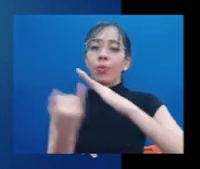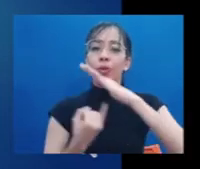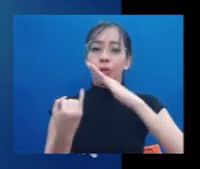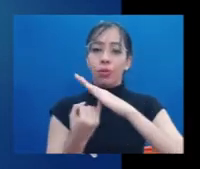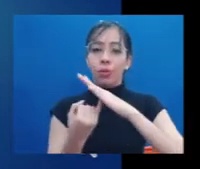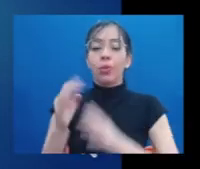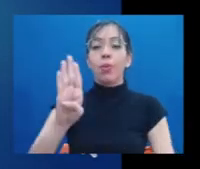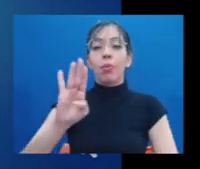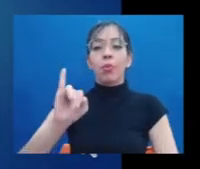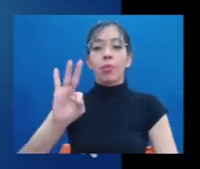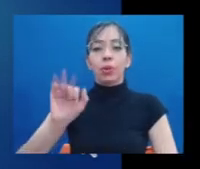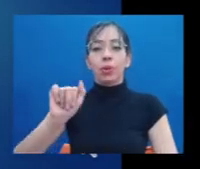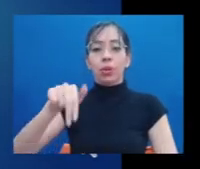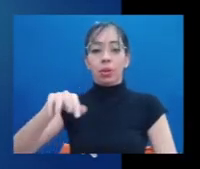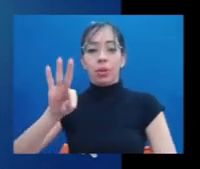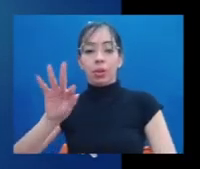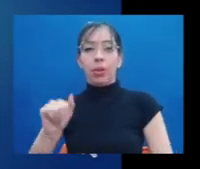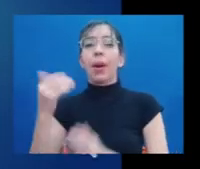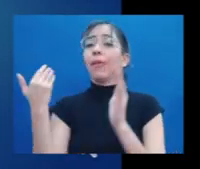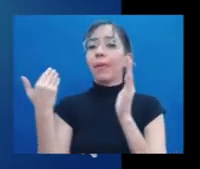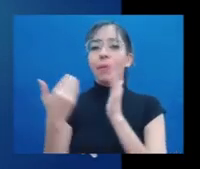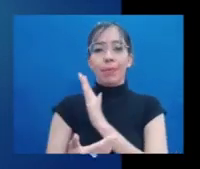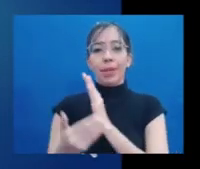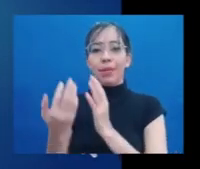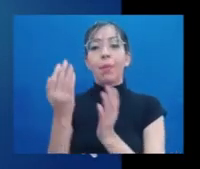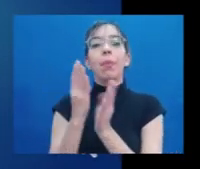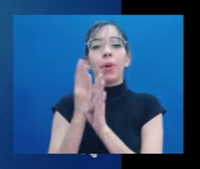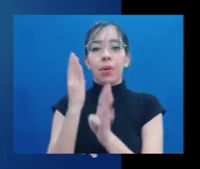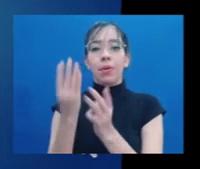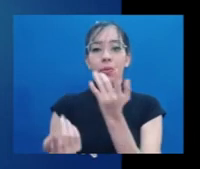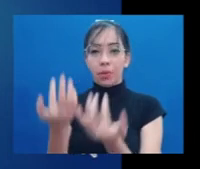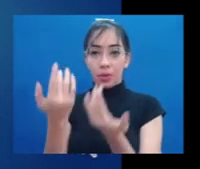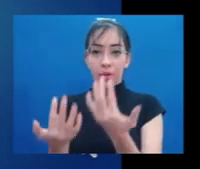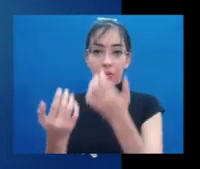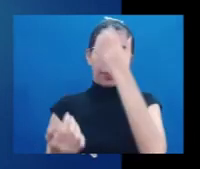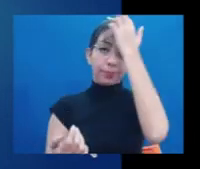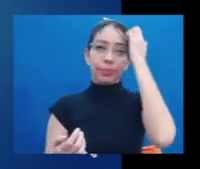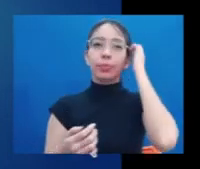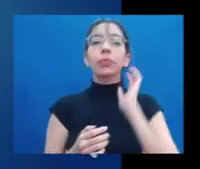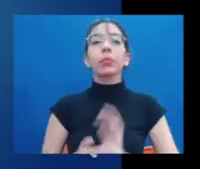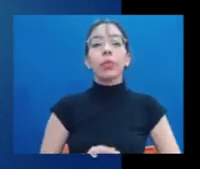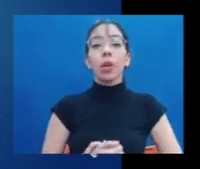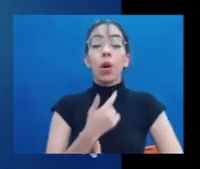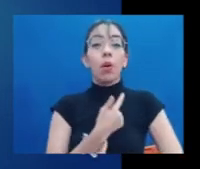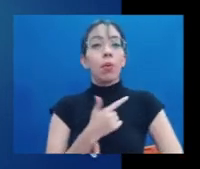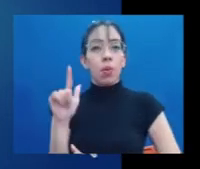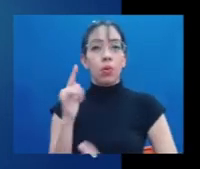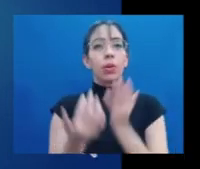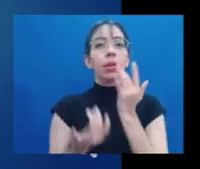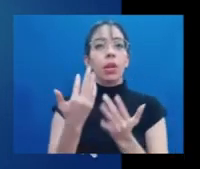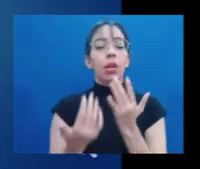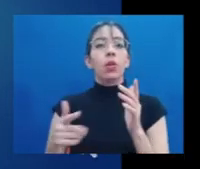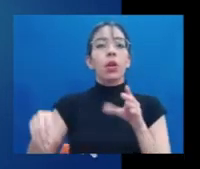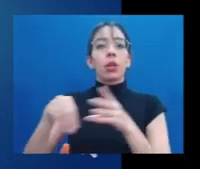tranquilo, mas a perda ela é incalculável, não tem como a gente mensurar a perda que o Instituto Butantan